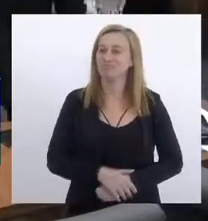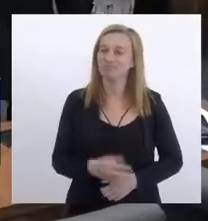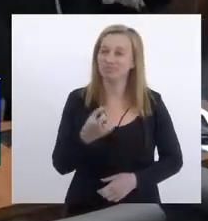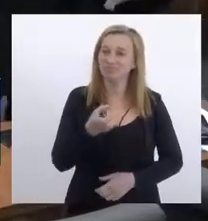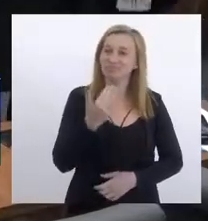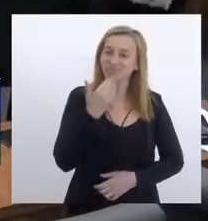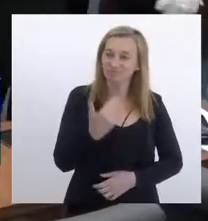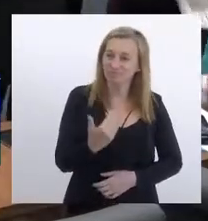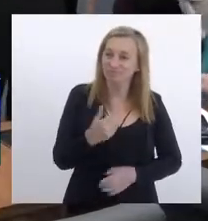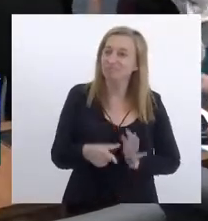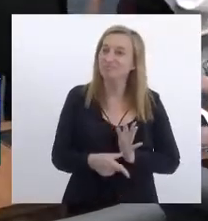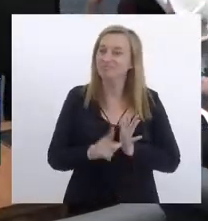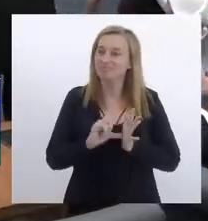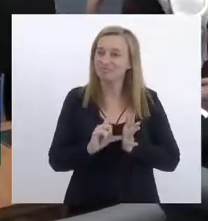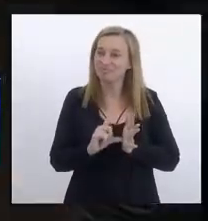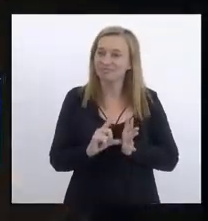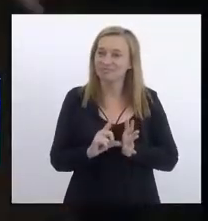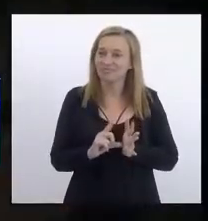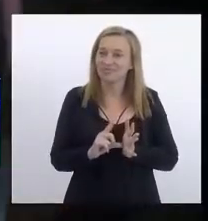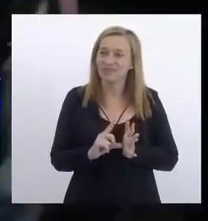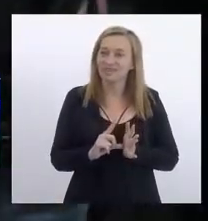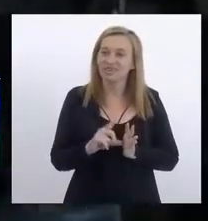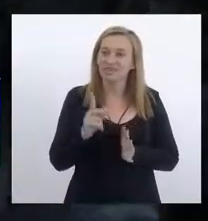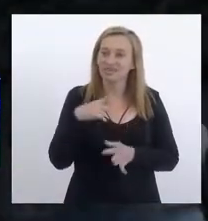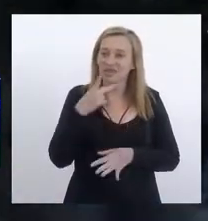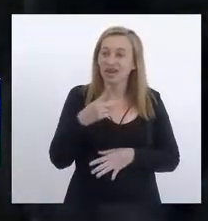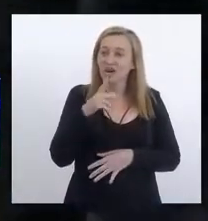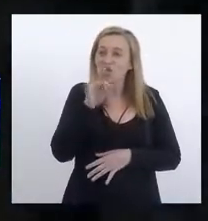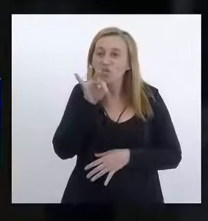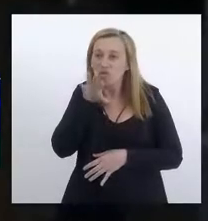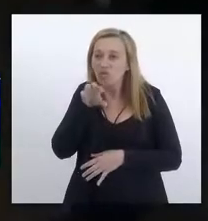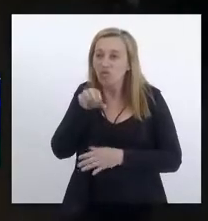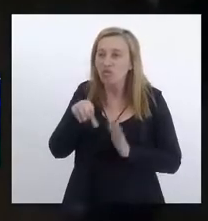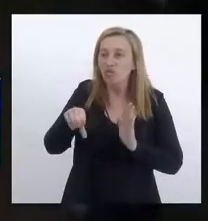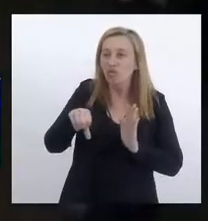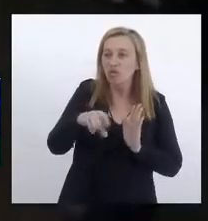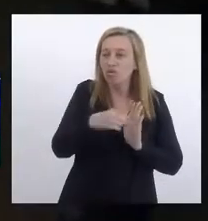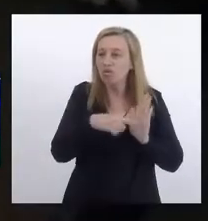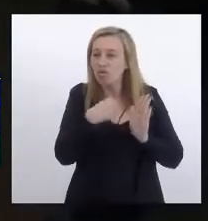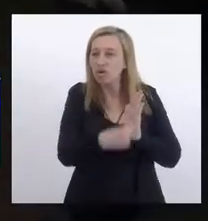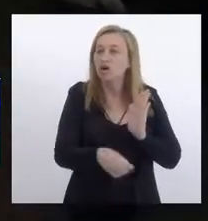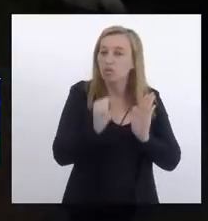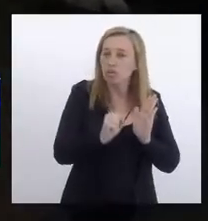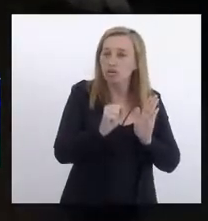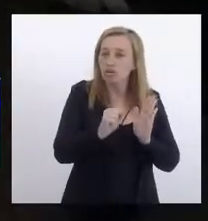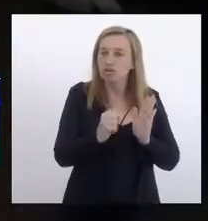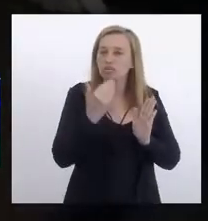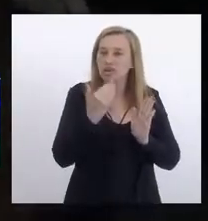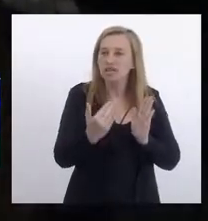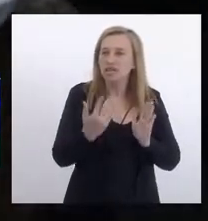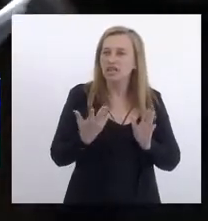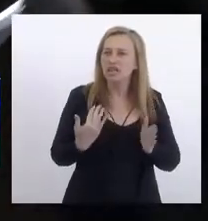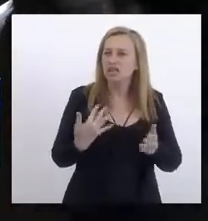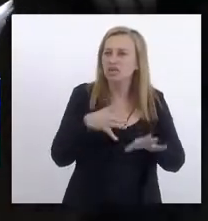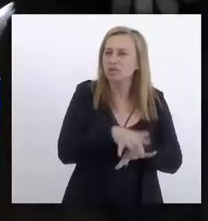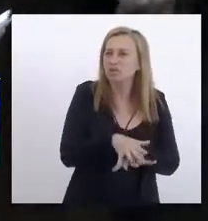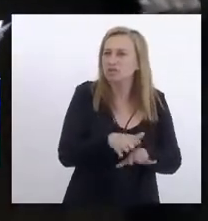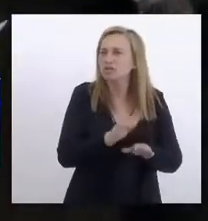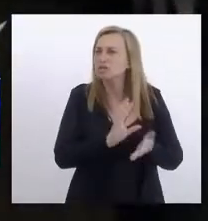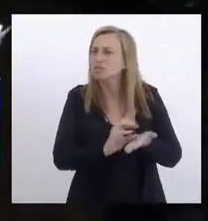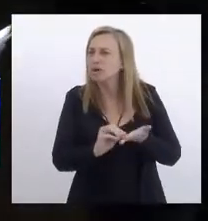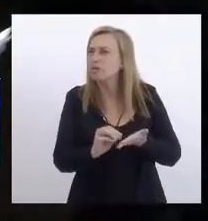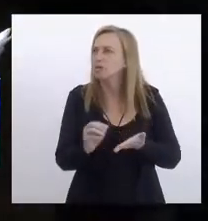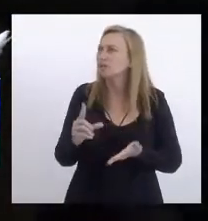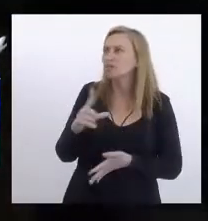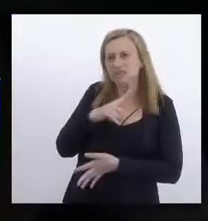pedir a vossa excelência, antes de cantar os vetos, eu posso pedir inclusão de pauta? Não, hoje ainda tem quinta-feira. Ou ainda amanhã tem. Eu vou ver a vossa